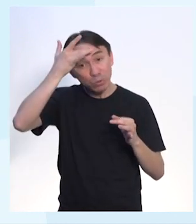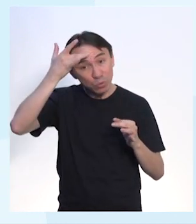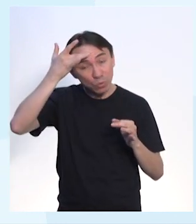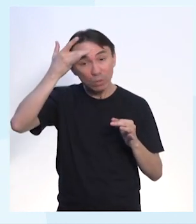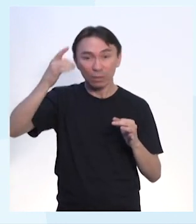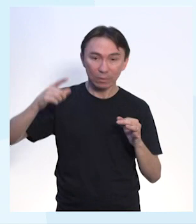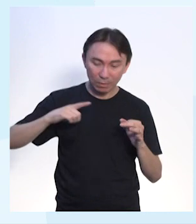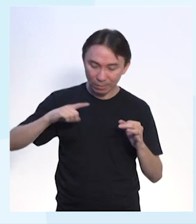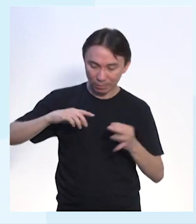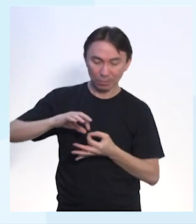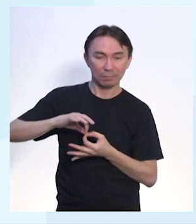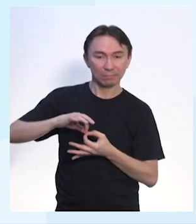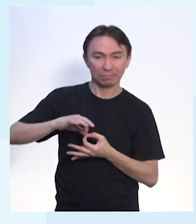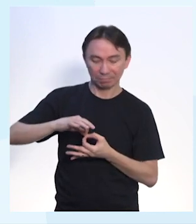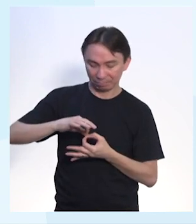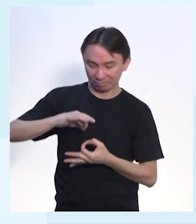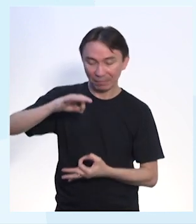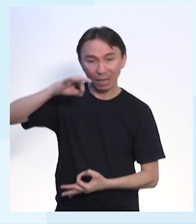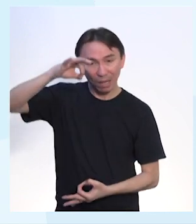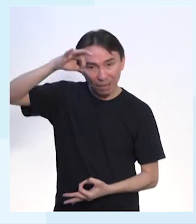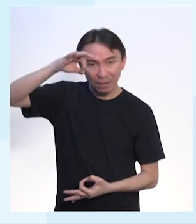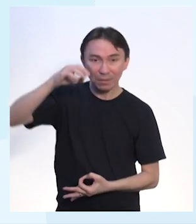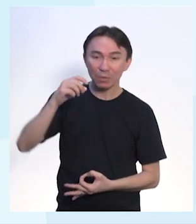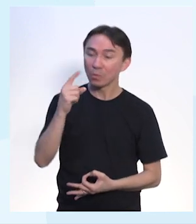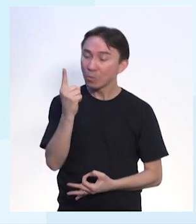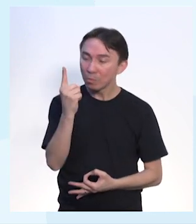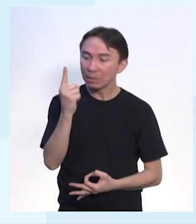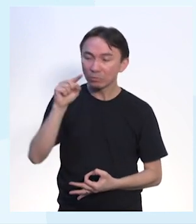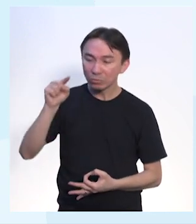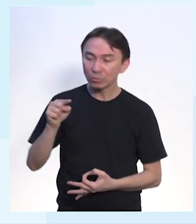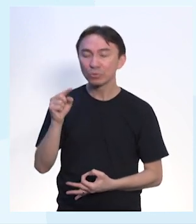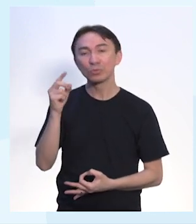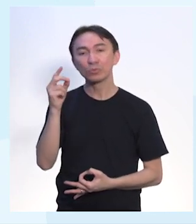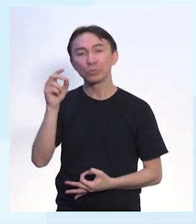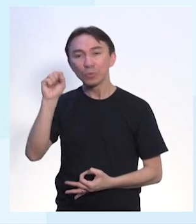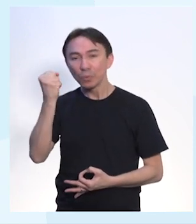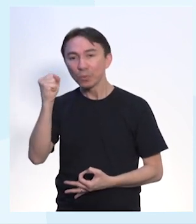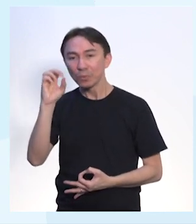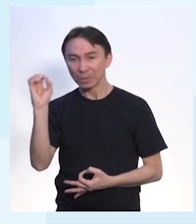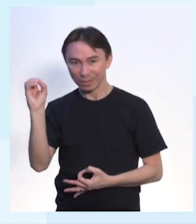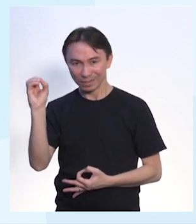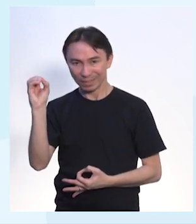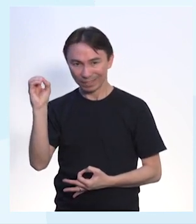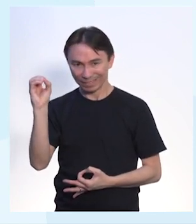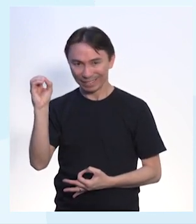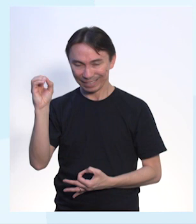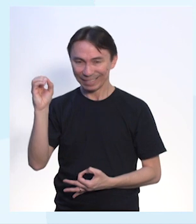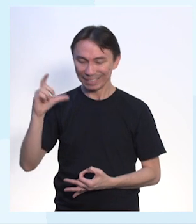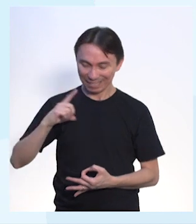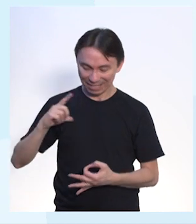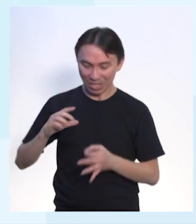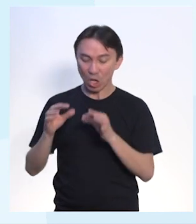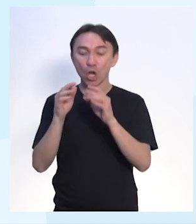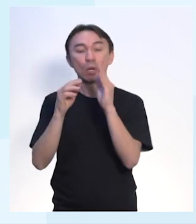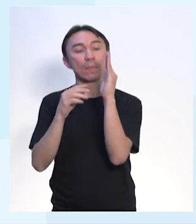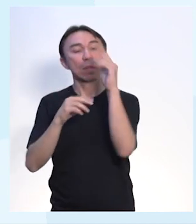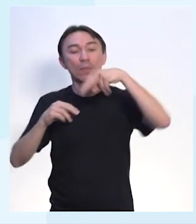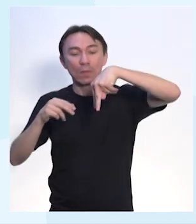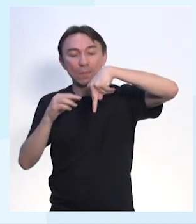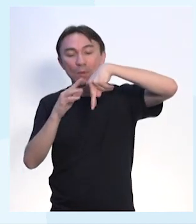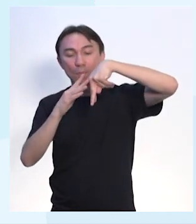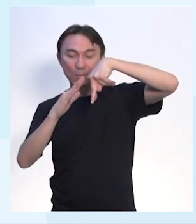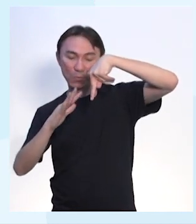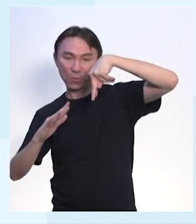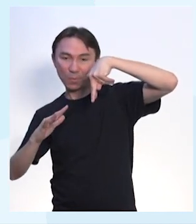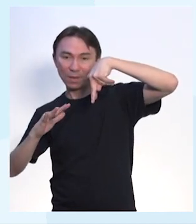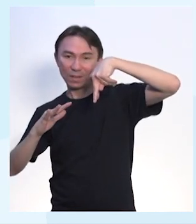m projeta sua sombra de 2 metros. Calcule a altura. Então, eu quero descobrir a altura aqui,